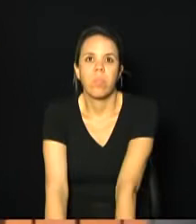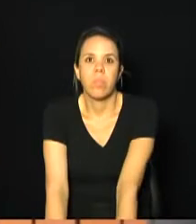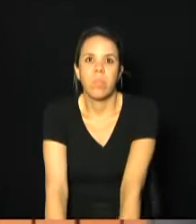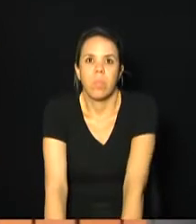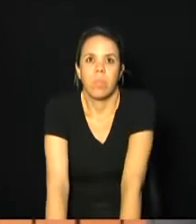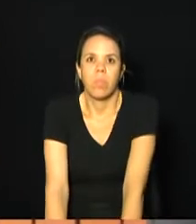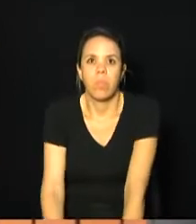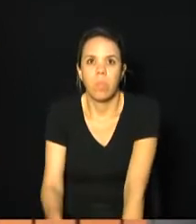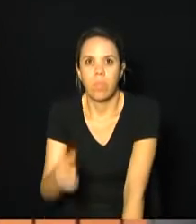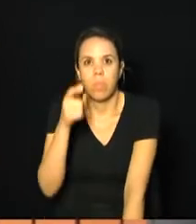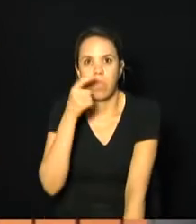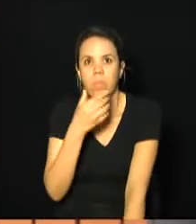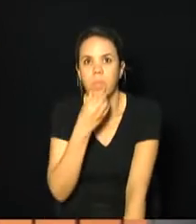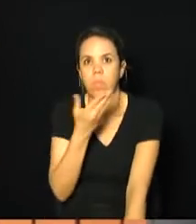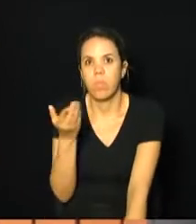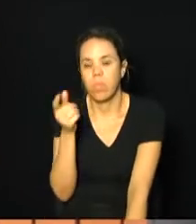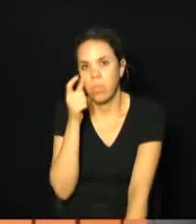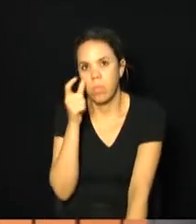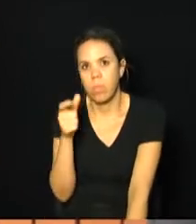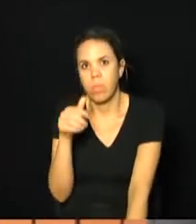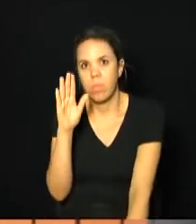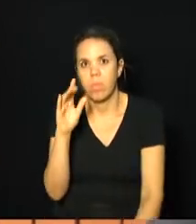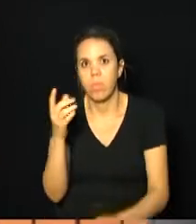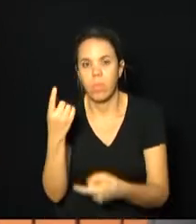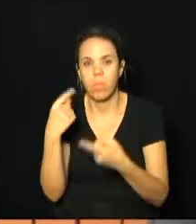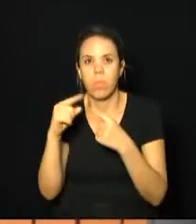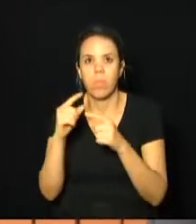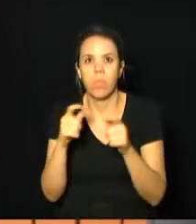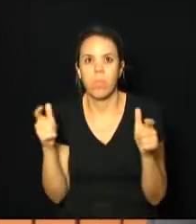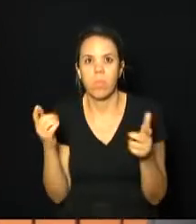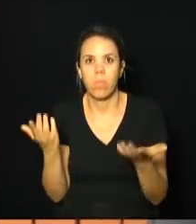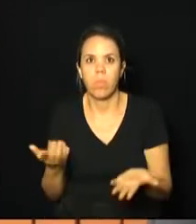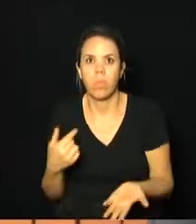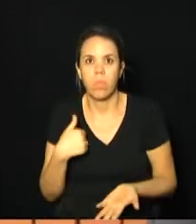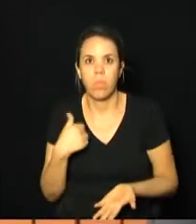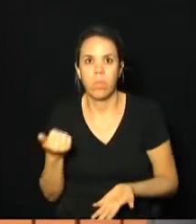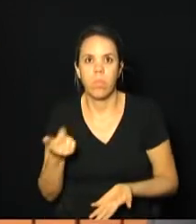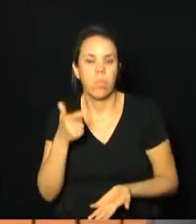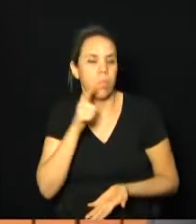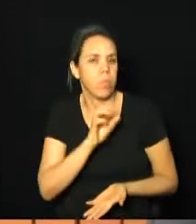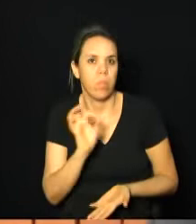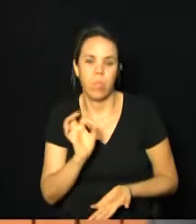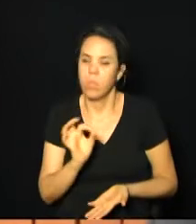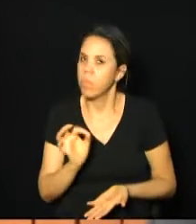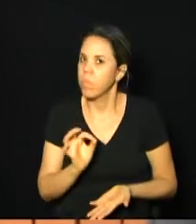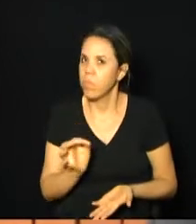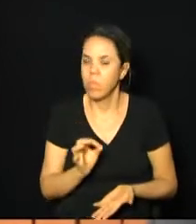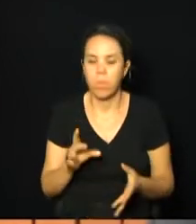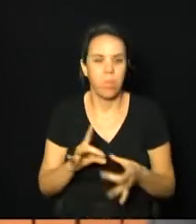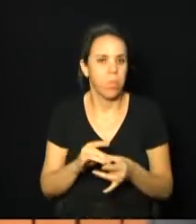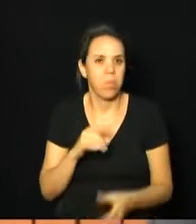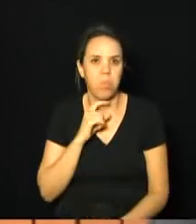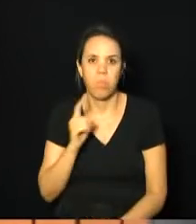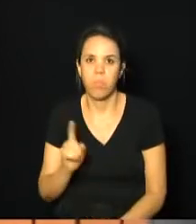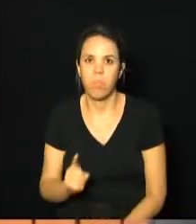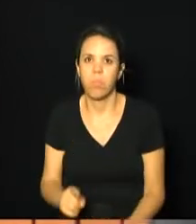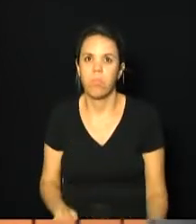Eu estou vendo que os meninos aí, eles estão muito mais avançados que eu, porque eu não consigo parceria com